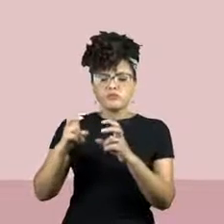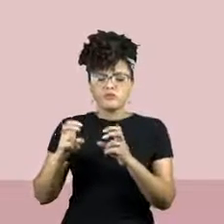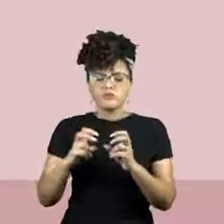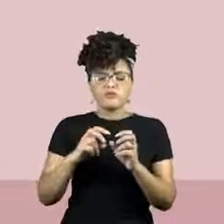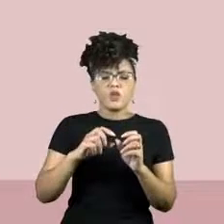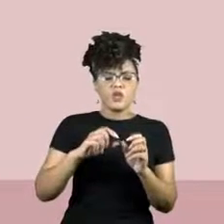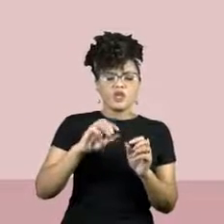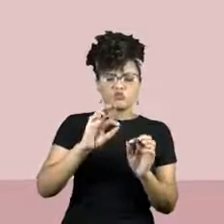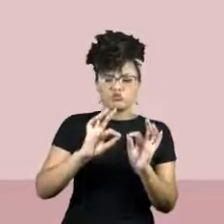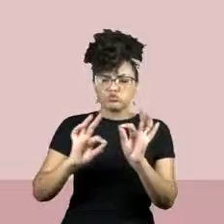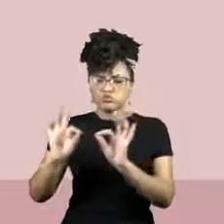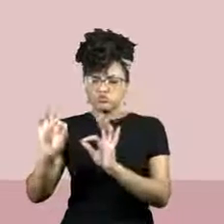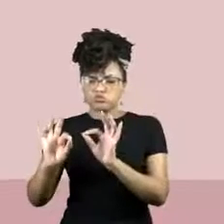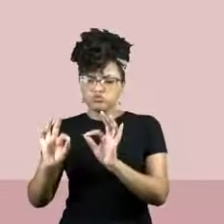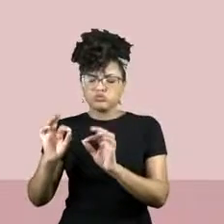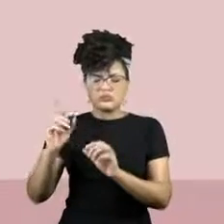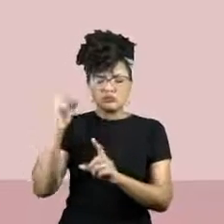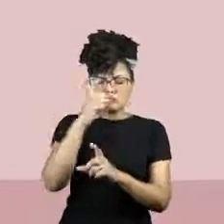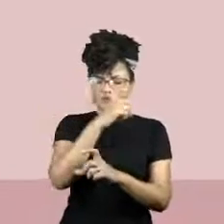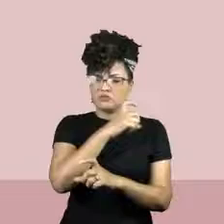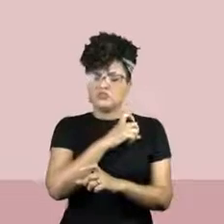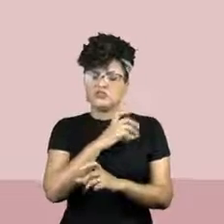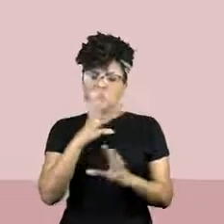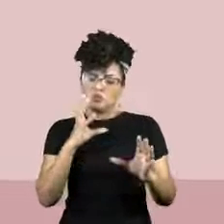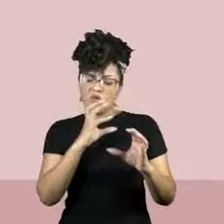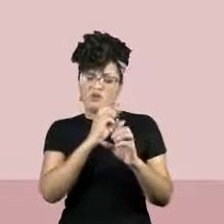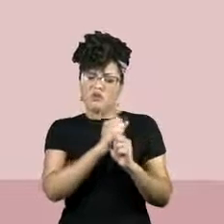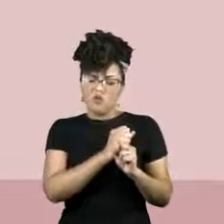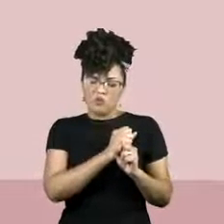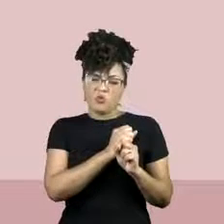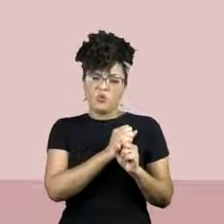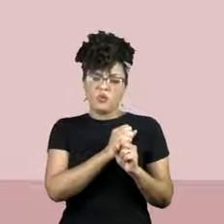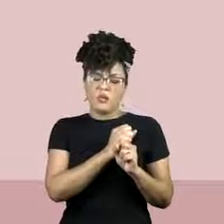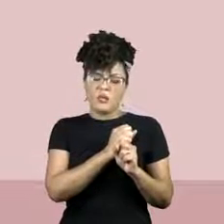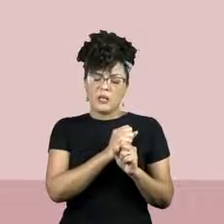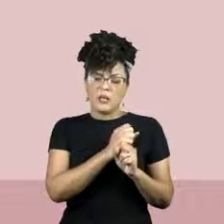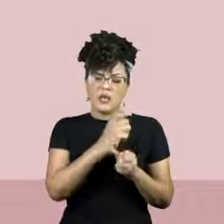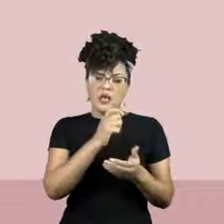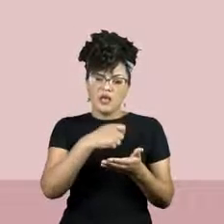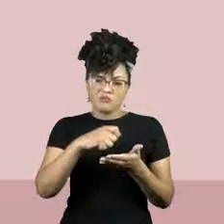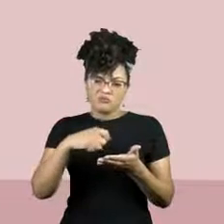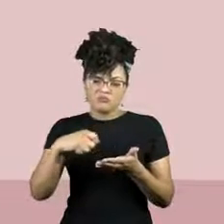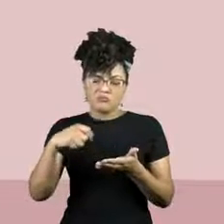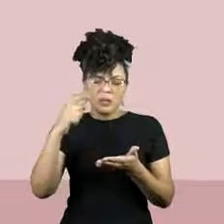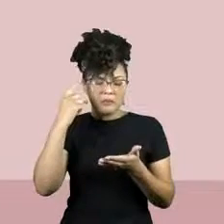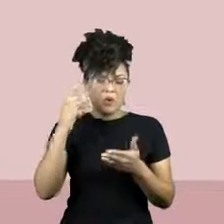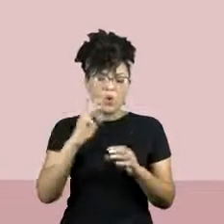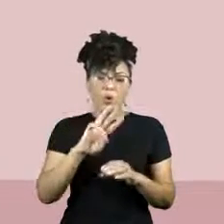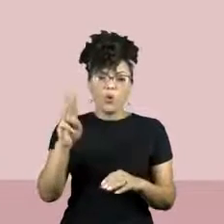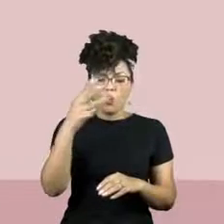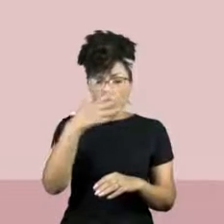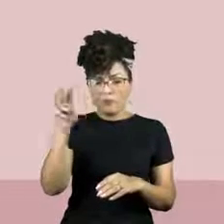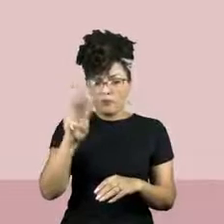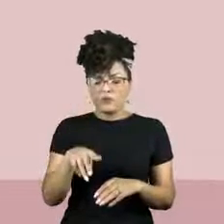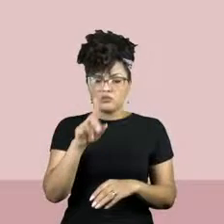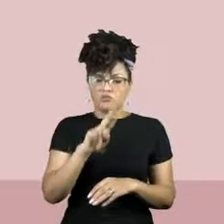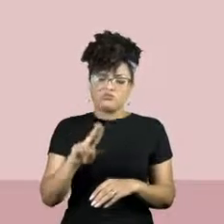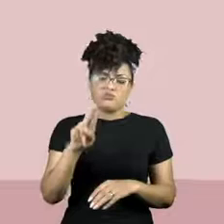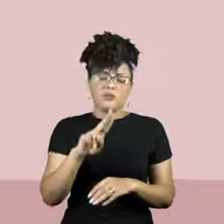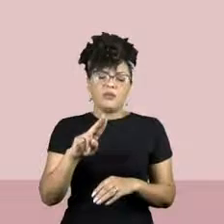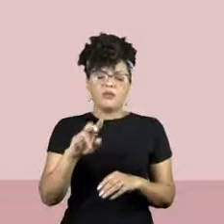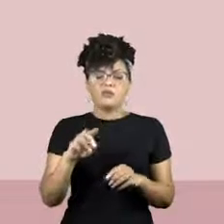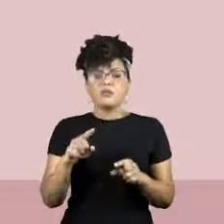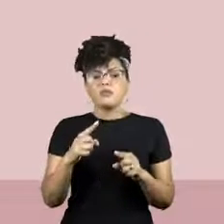são tão complexas quanto, às vezes, calcular isso manualmente ou por planilhas. Né? E isso é tão importante quanto também calcular o fator